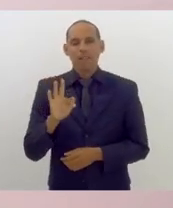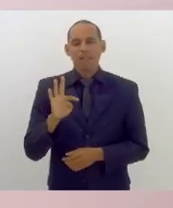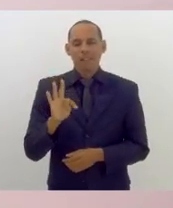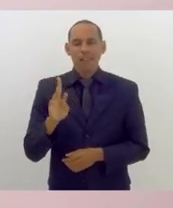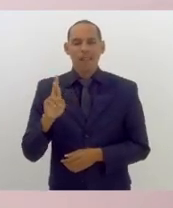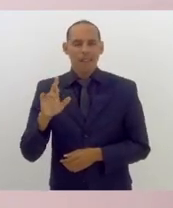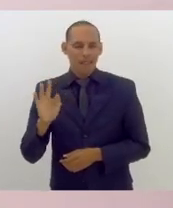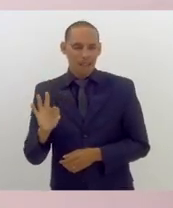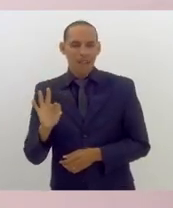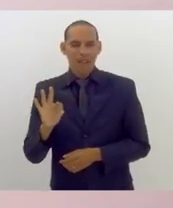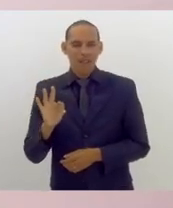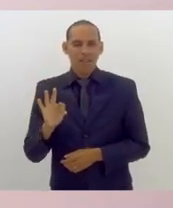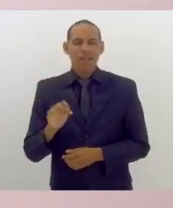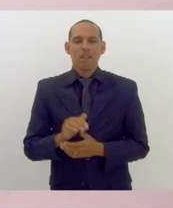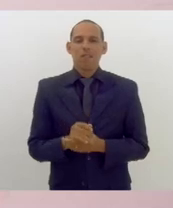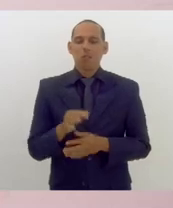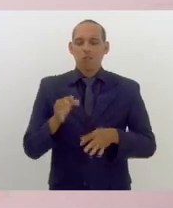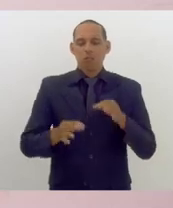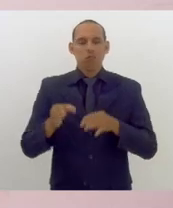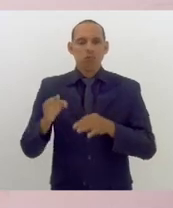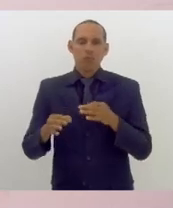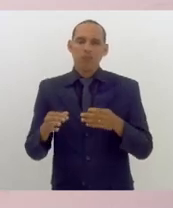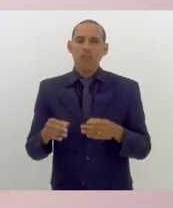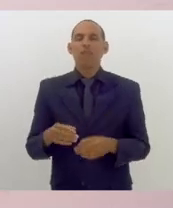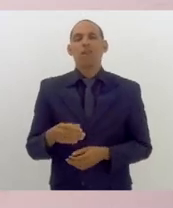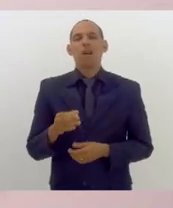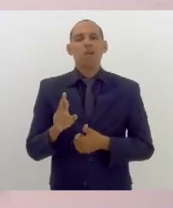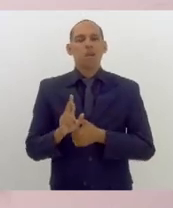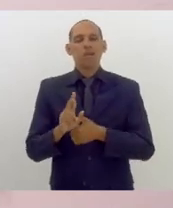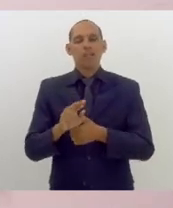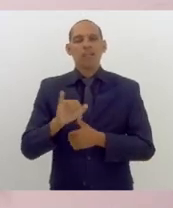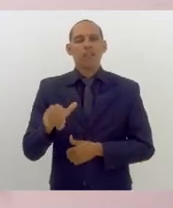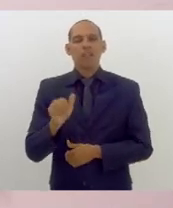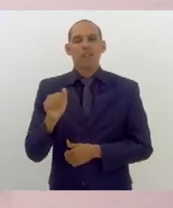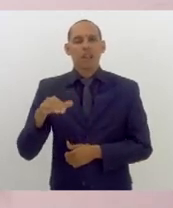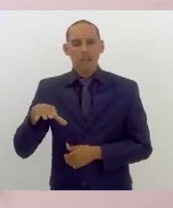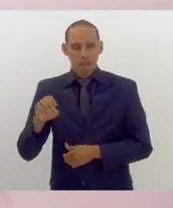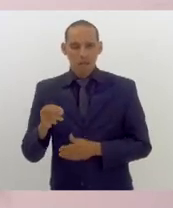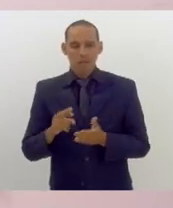é o que nos cumpre informar procurador Jaime metropolulos